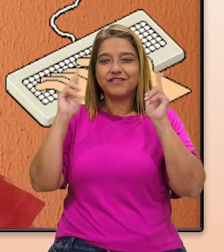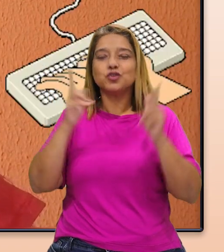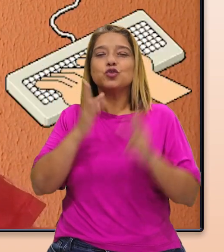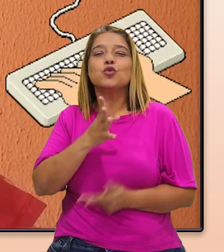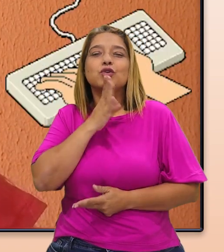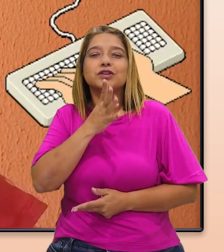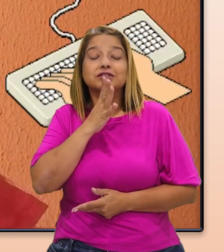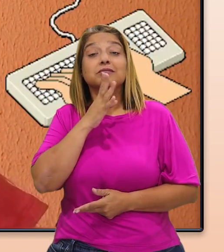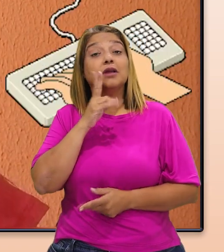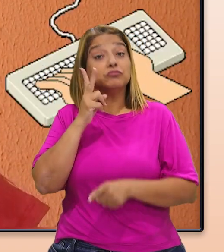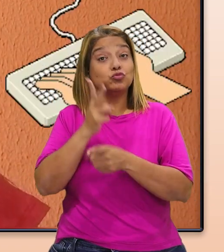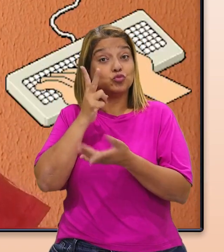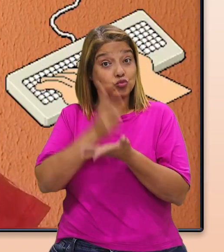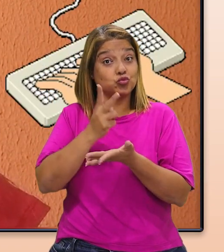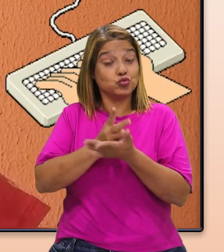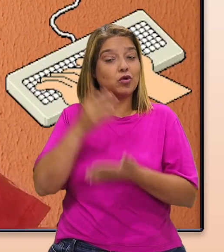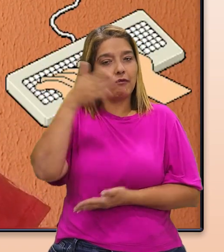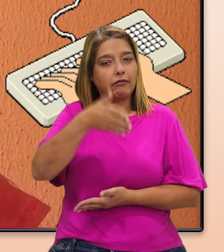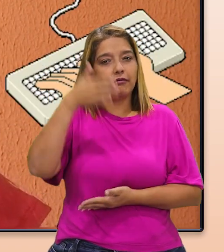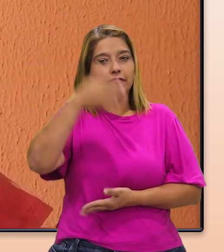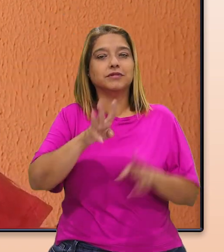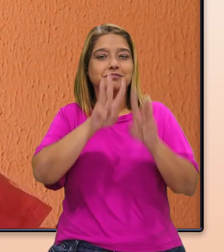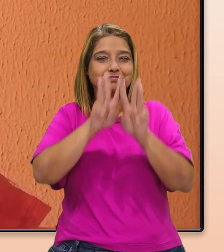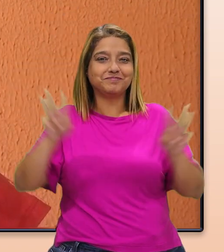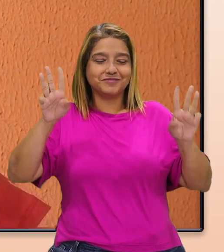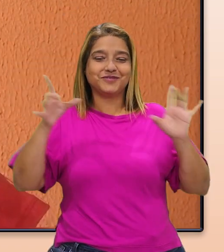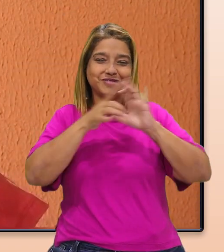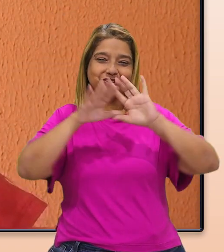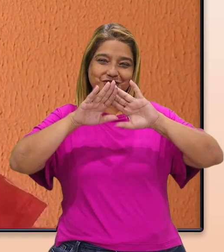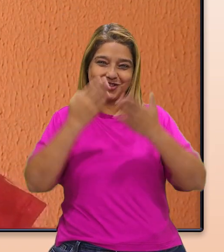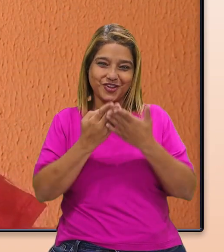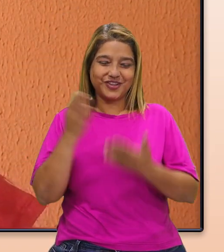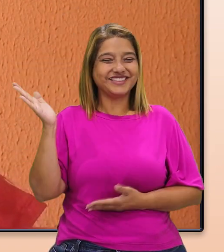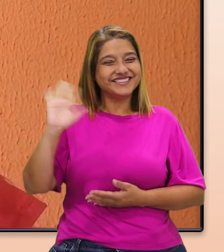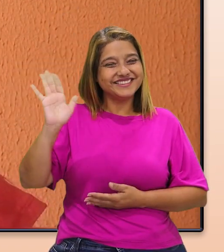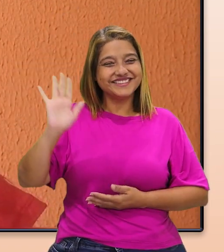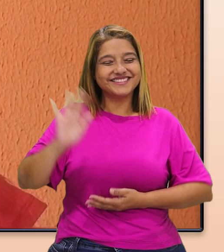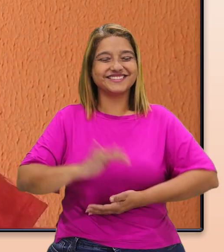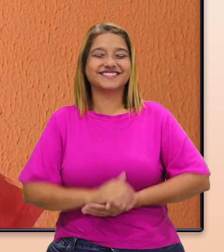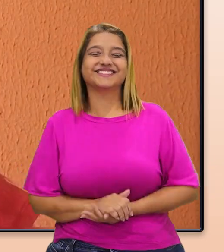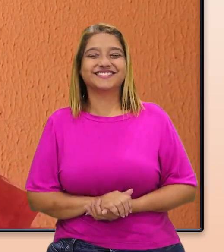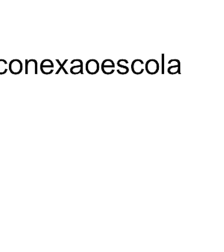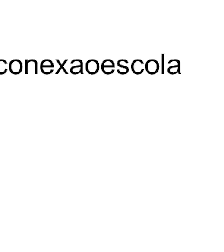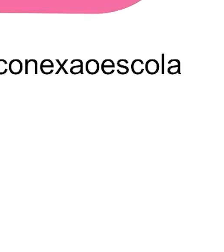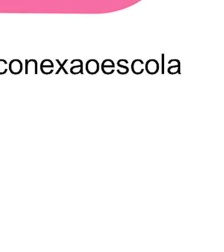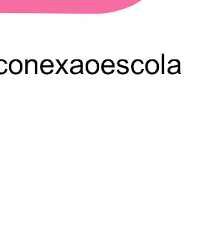continue acessando o portal conexão escola e até lá